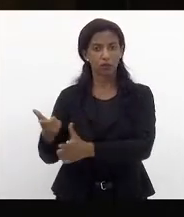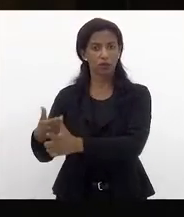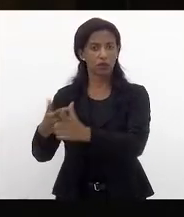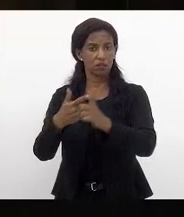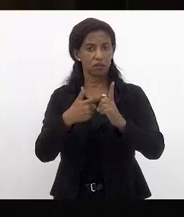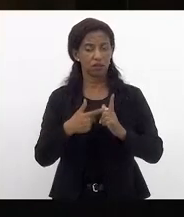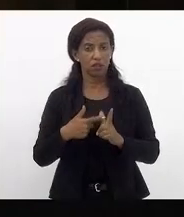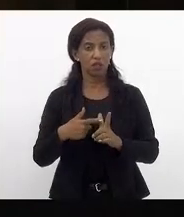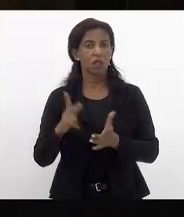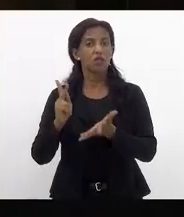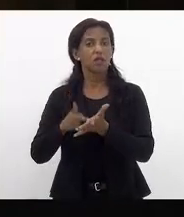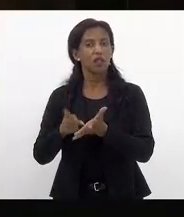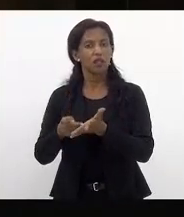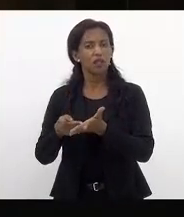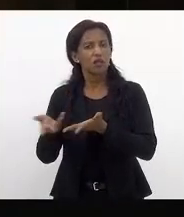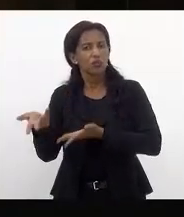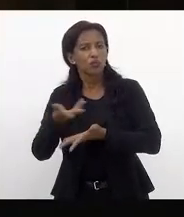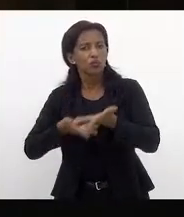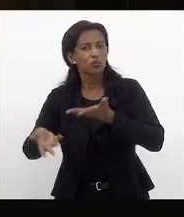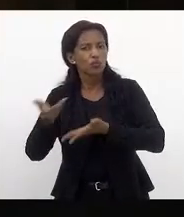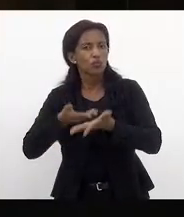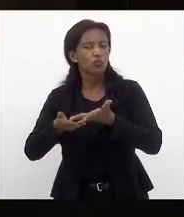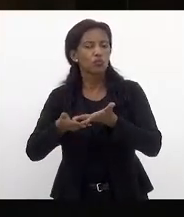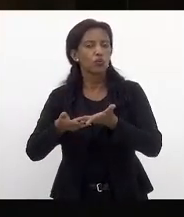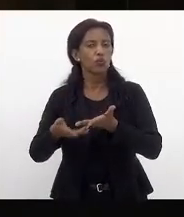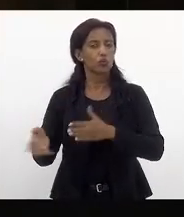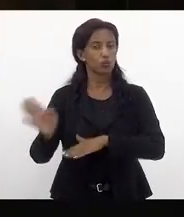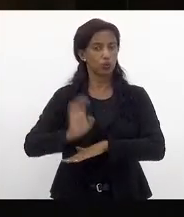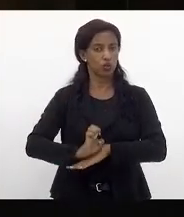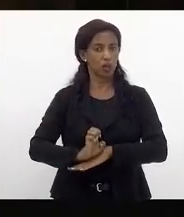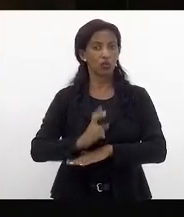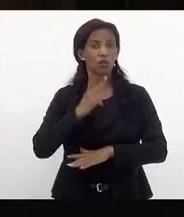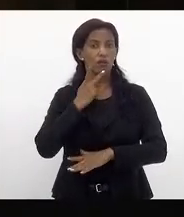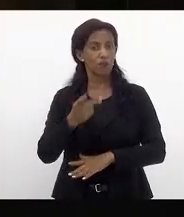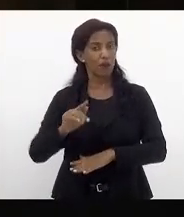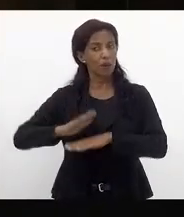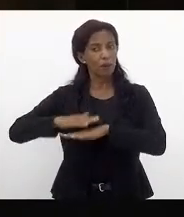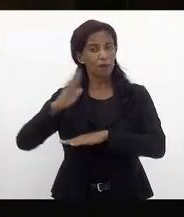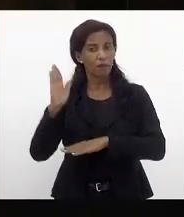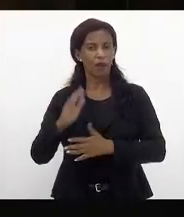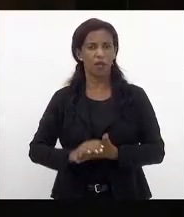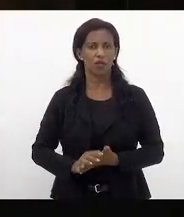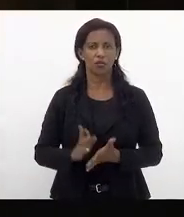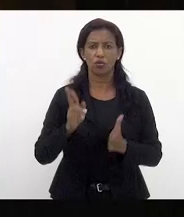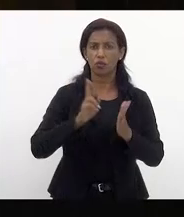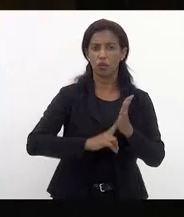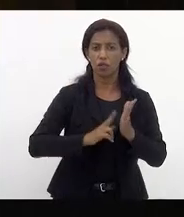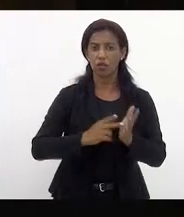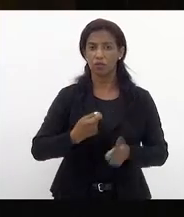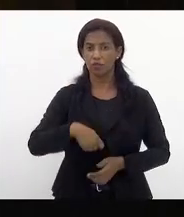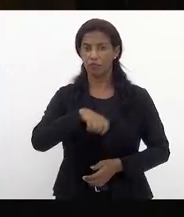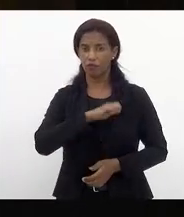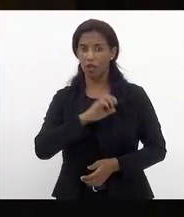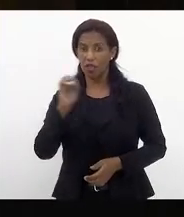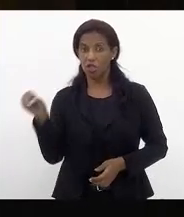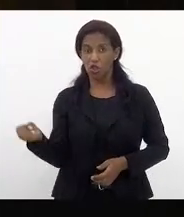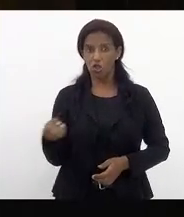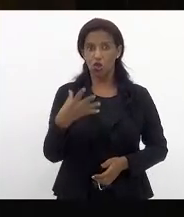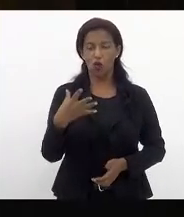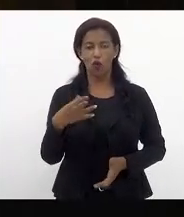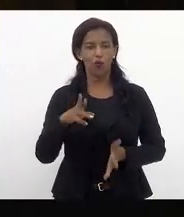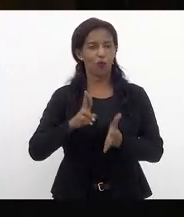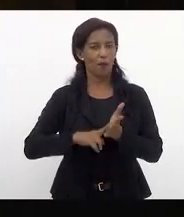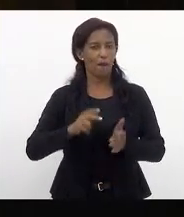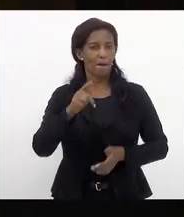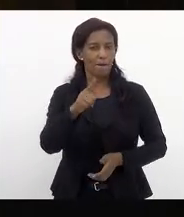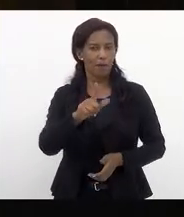e da realidade de investimento de cada Estado. E digo mais aqui, o nosso regime de recuperação fiscal, esse novo regime do